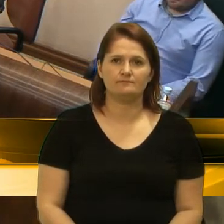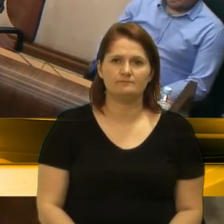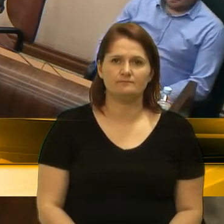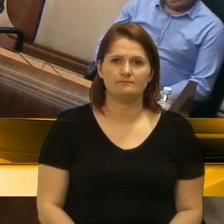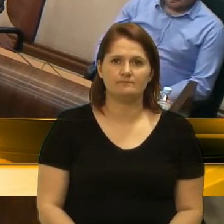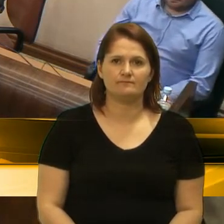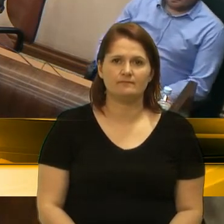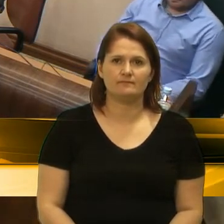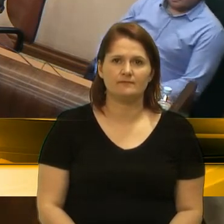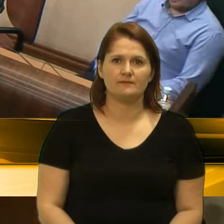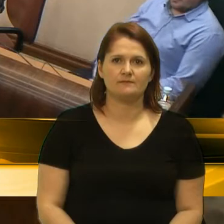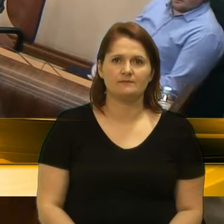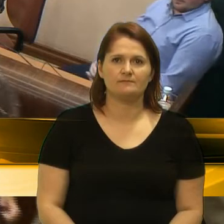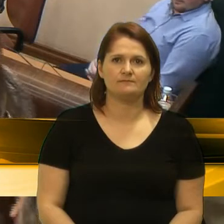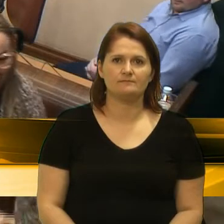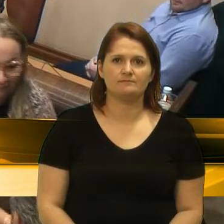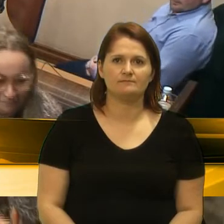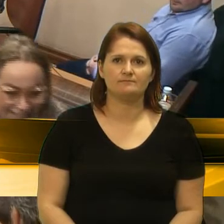Obrigado.